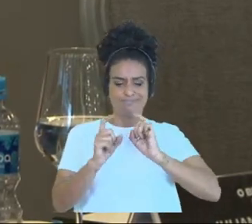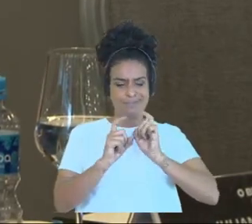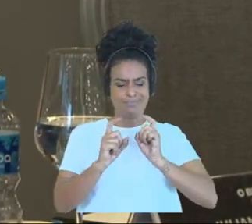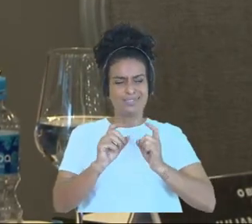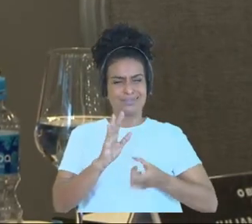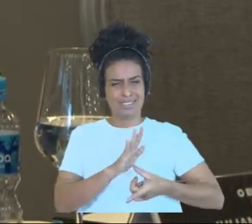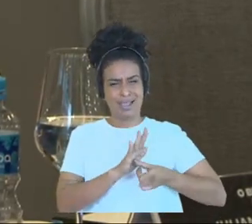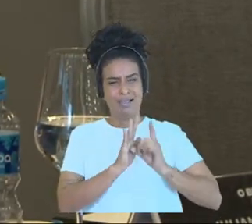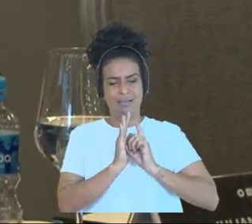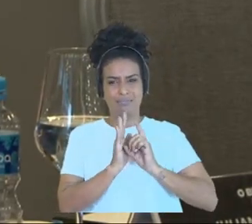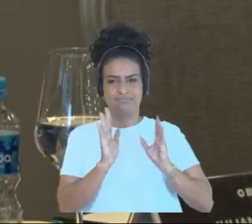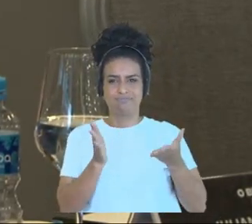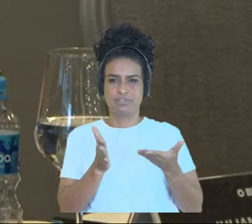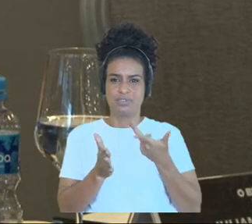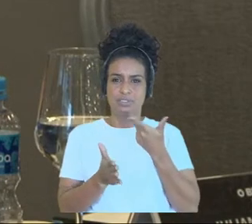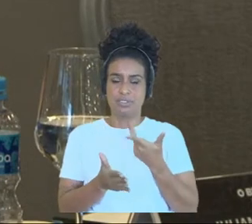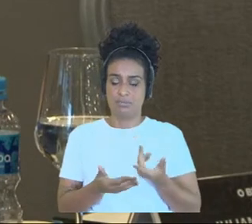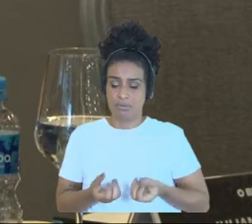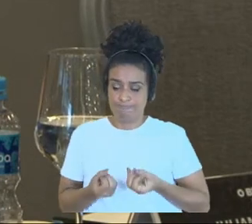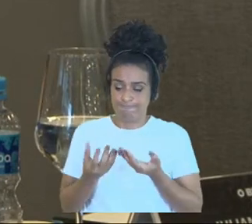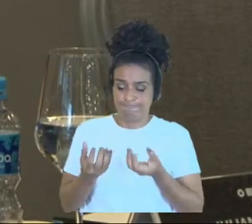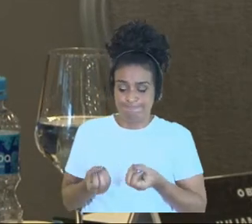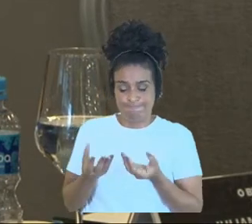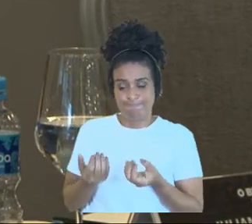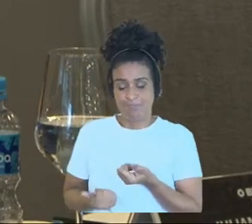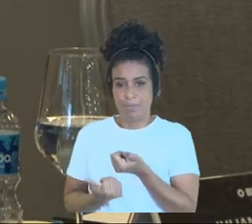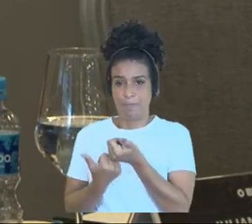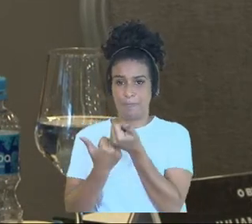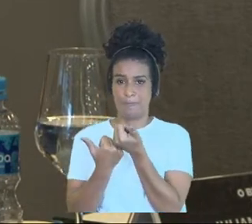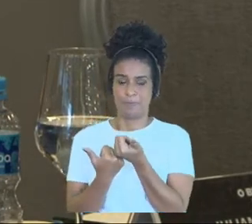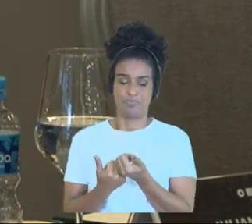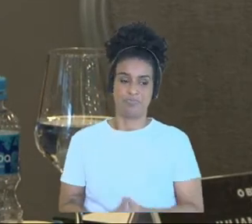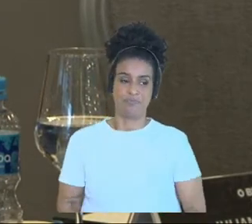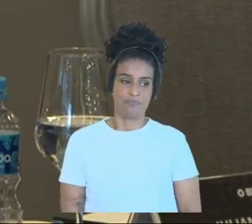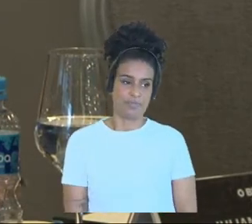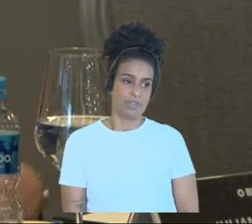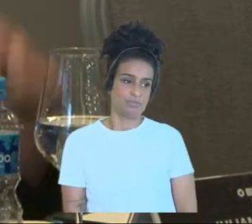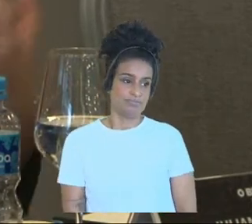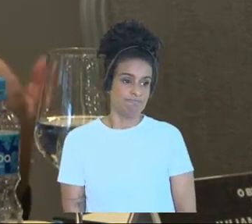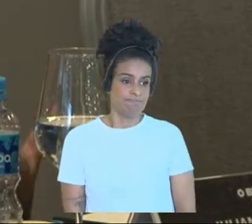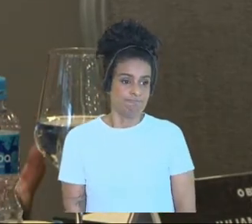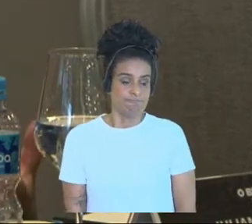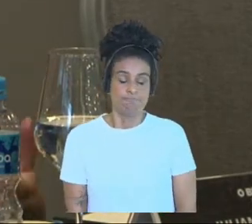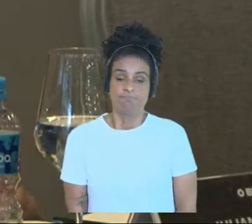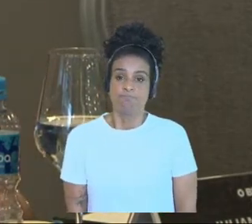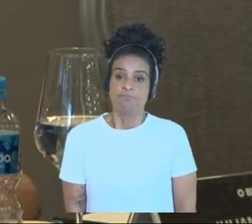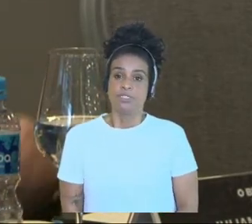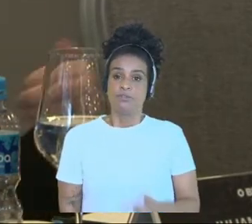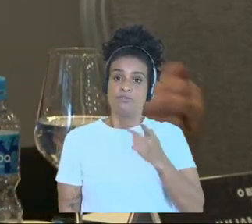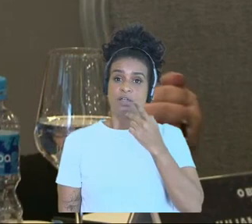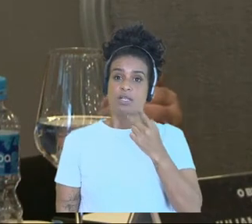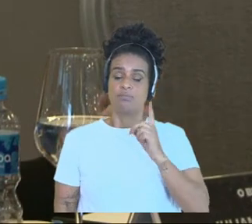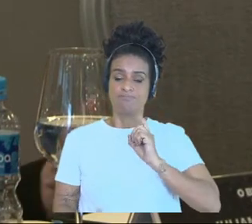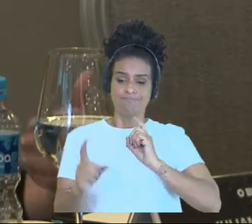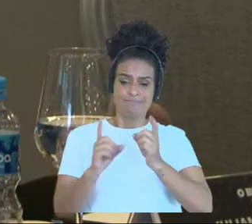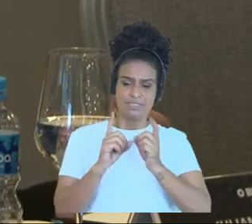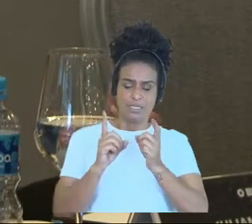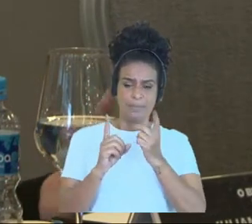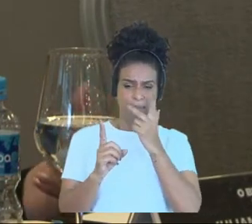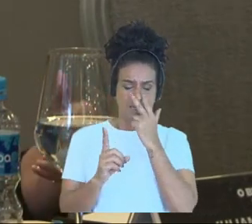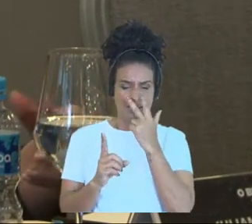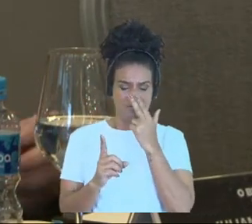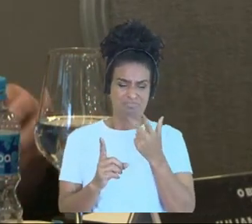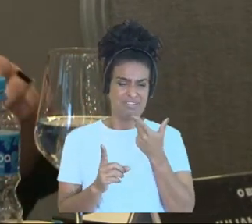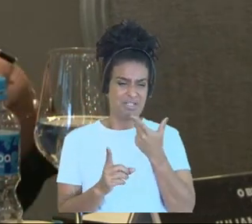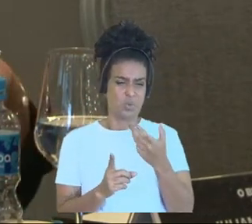tipo de aumento de carga para conseguir financiar esse tipo de espaço. E, por fim, eu queria falar que a gente inverte muito o debate, né? A gente está sempre falando sobre um waiver.